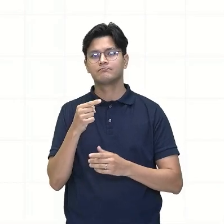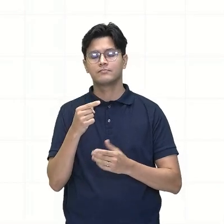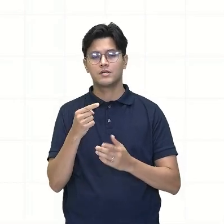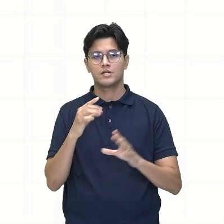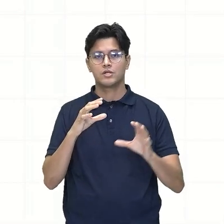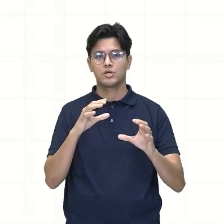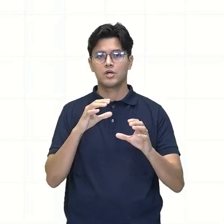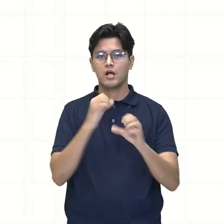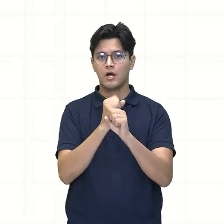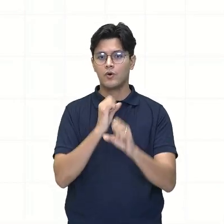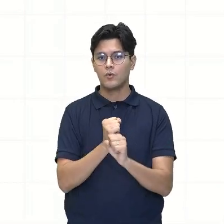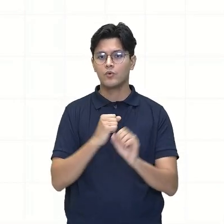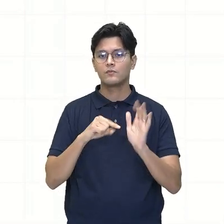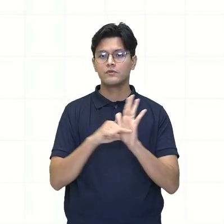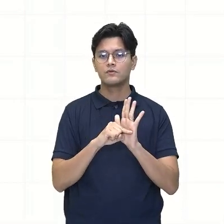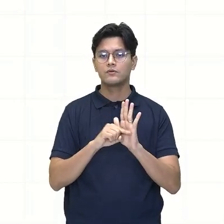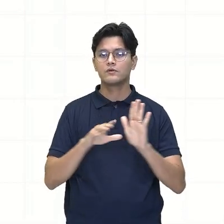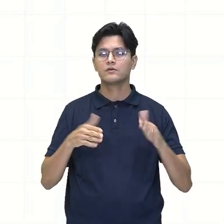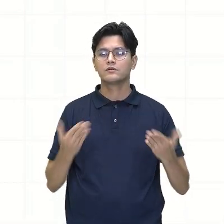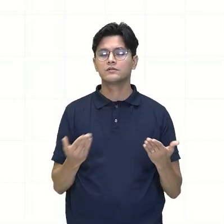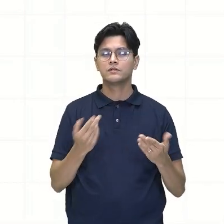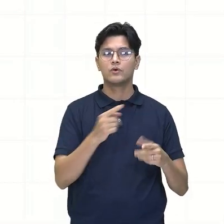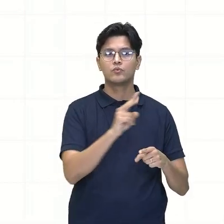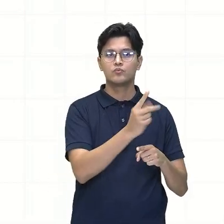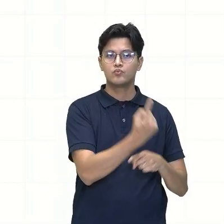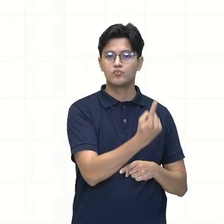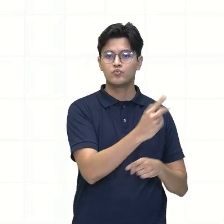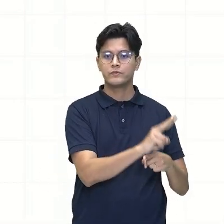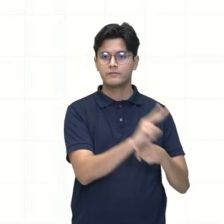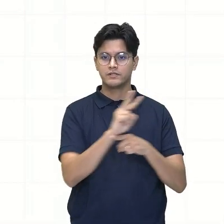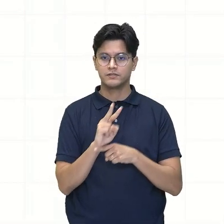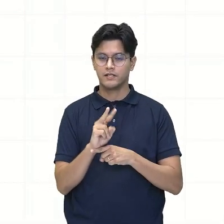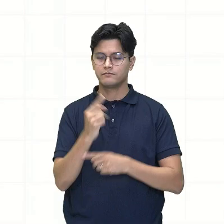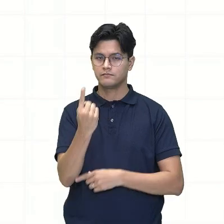17 menos 8 é igual a 9.